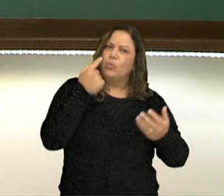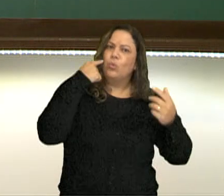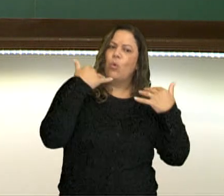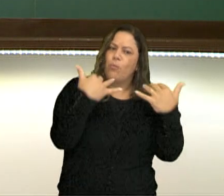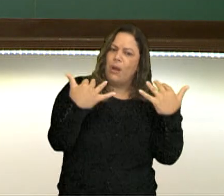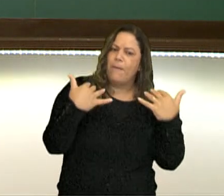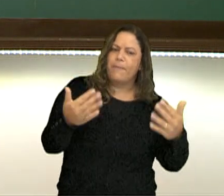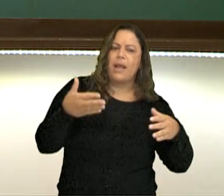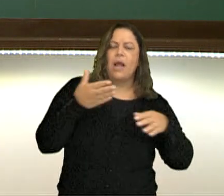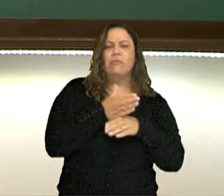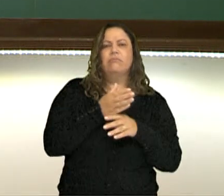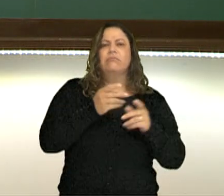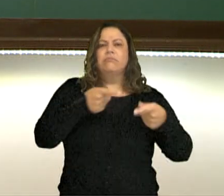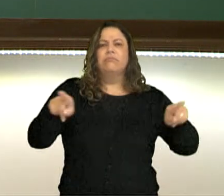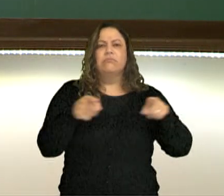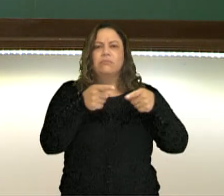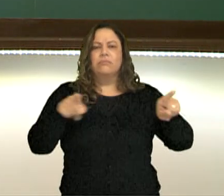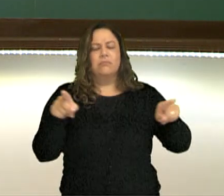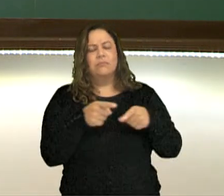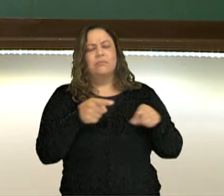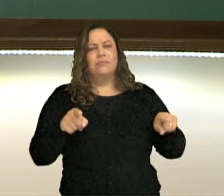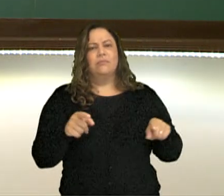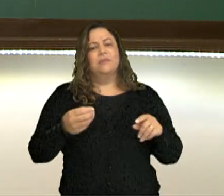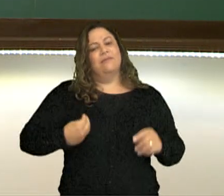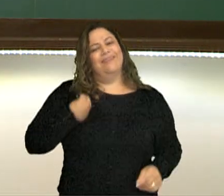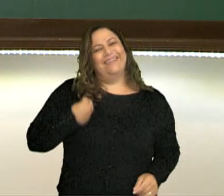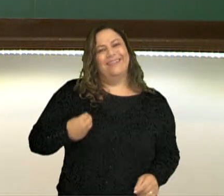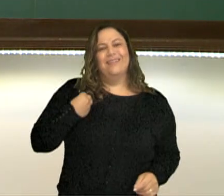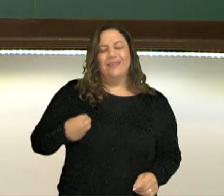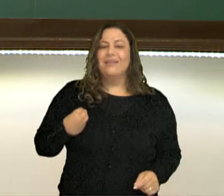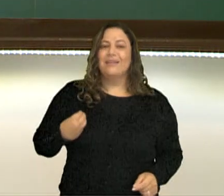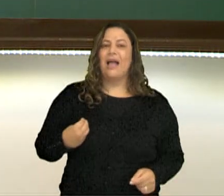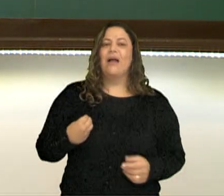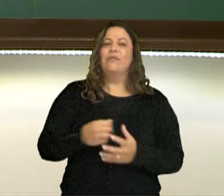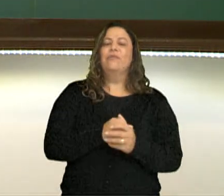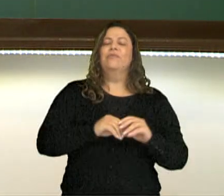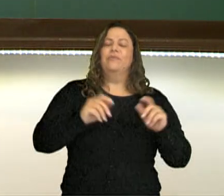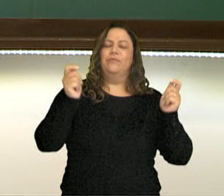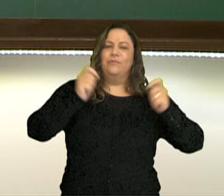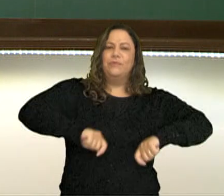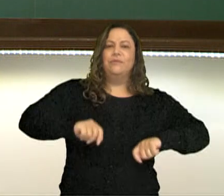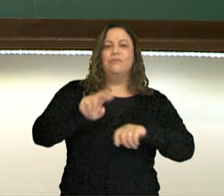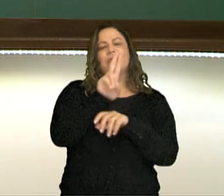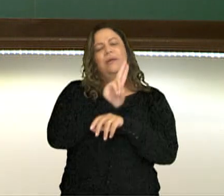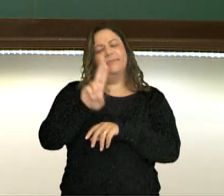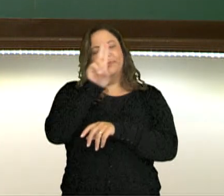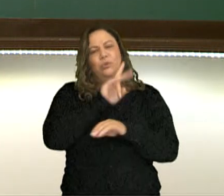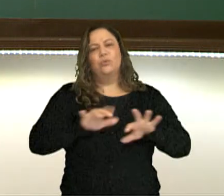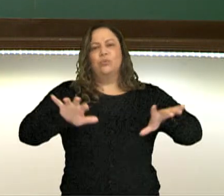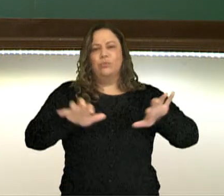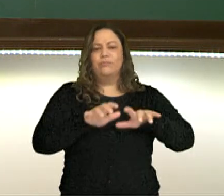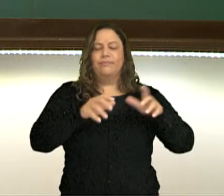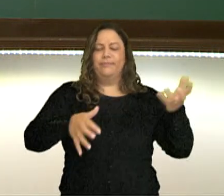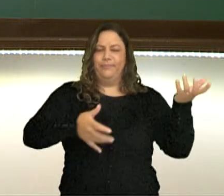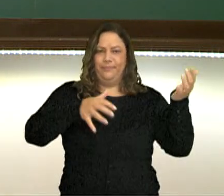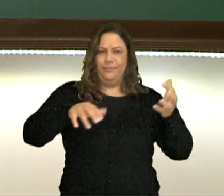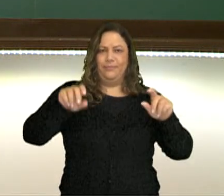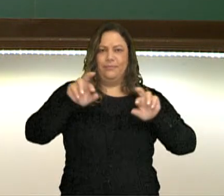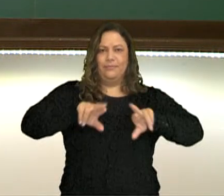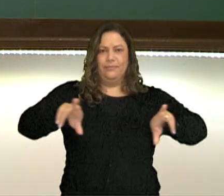né, atuante, é o público que vai dar vida a esse instrumento musical, que vai tocar esse instrumento